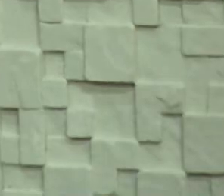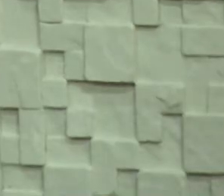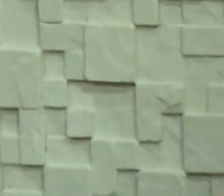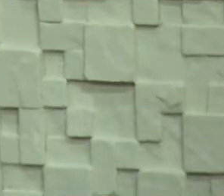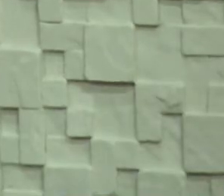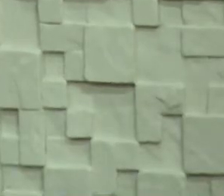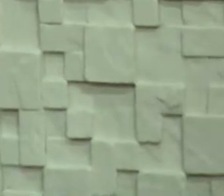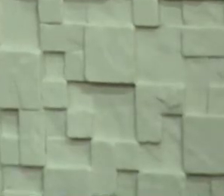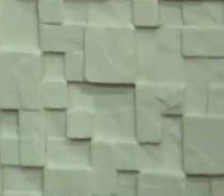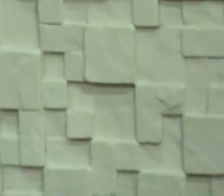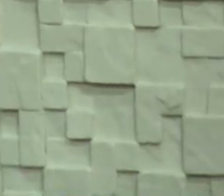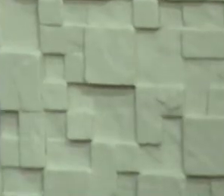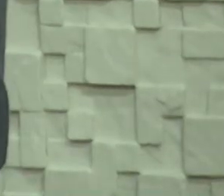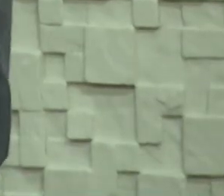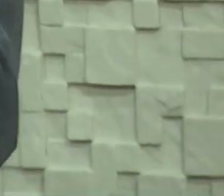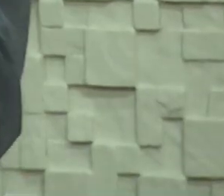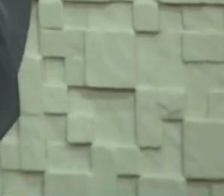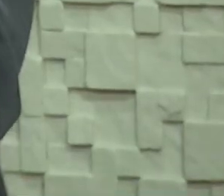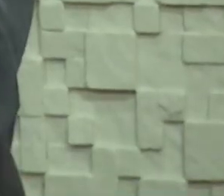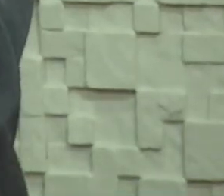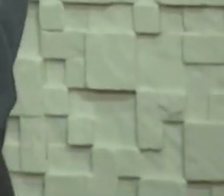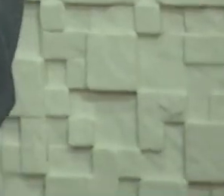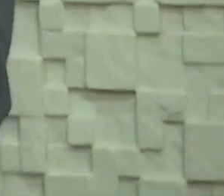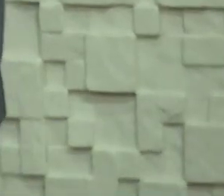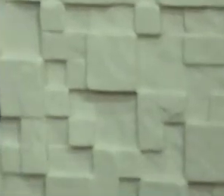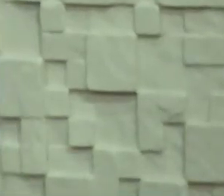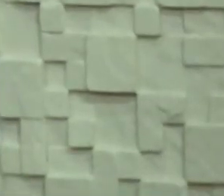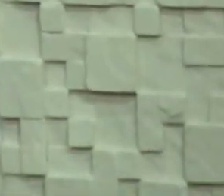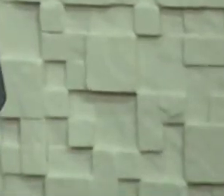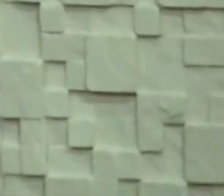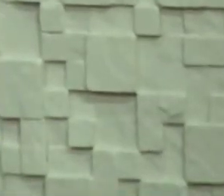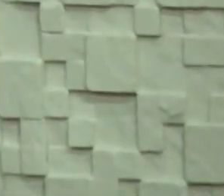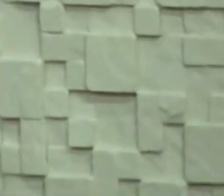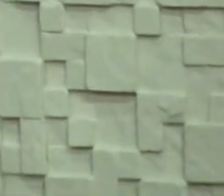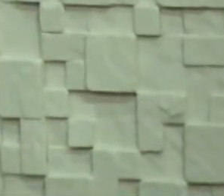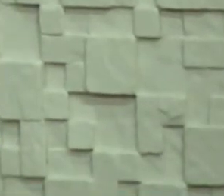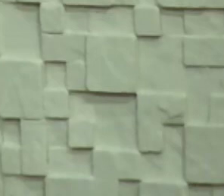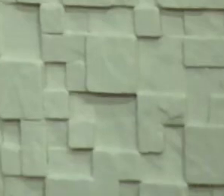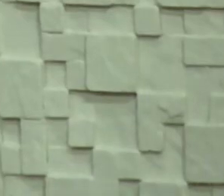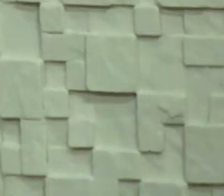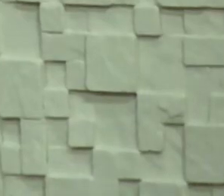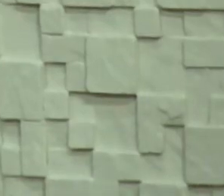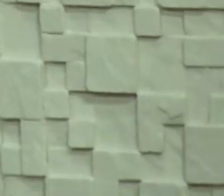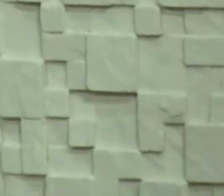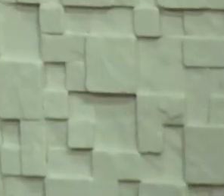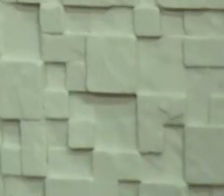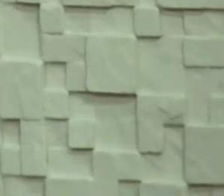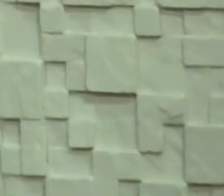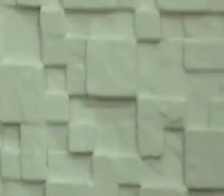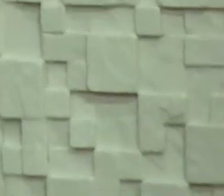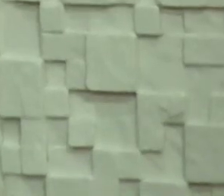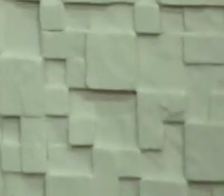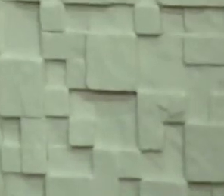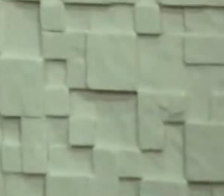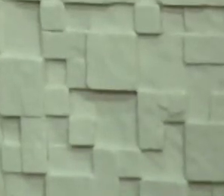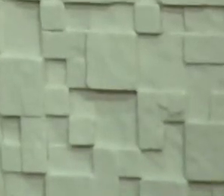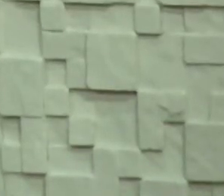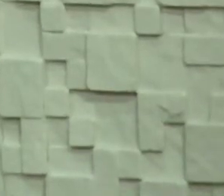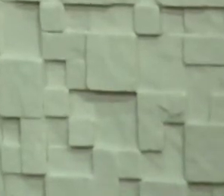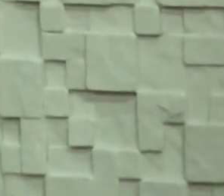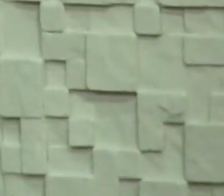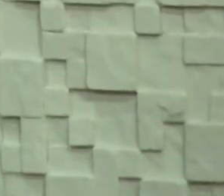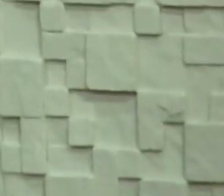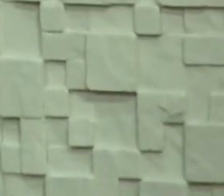para a Secretaria de Assistência Social dizer também que a importância que a gente tem e a gente aqui